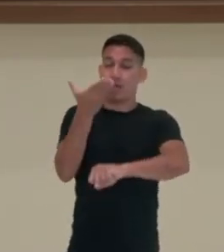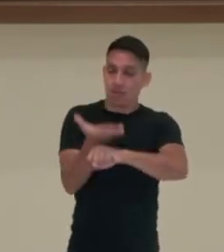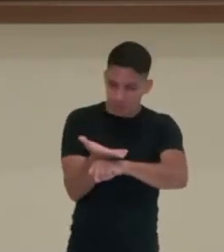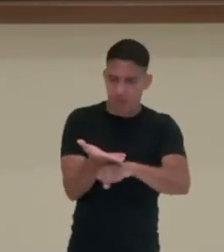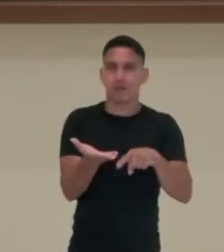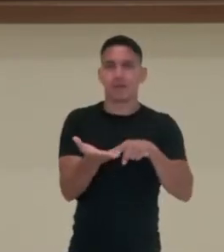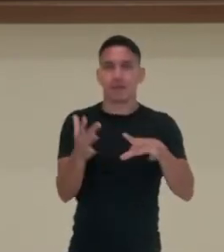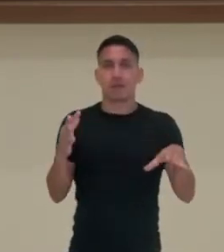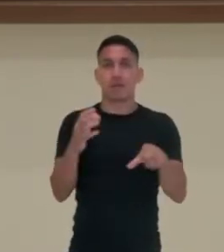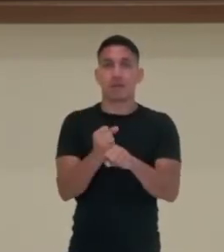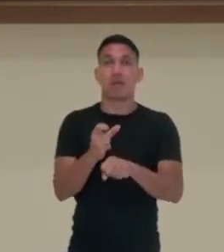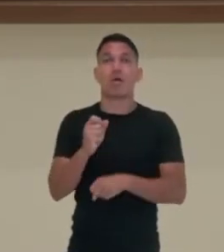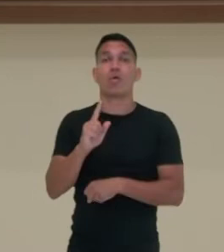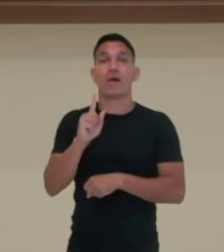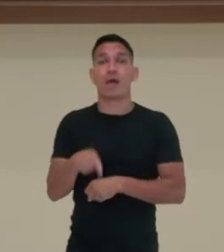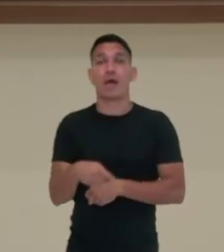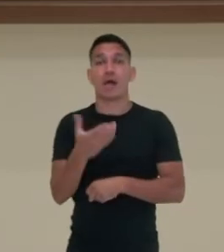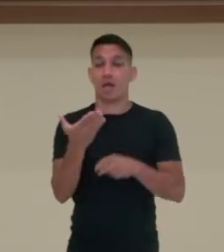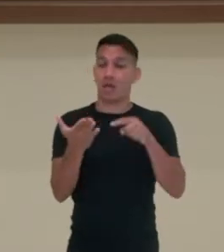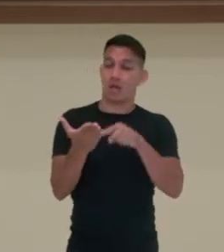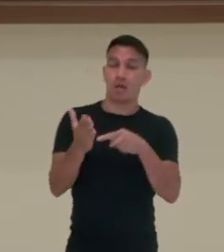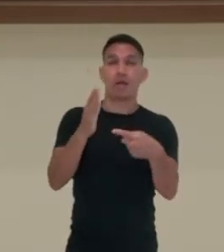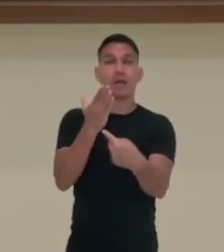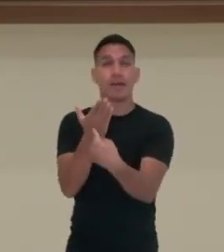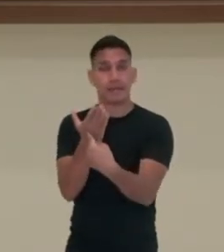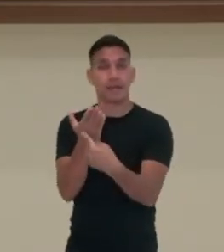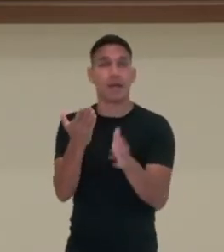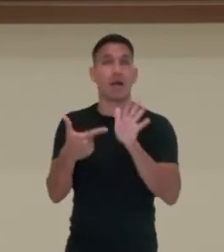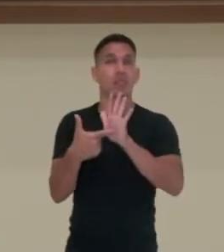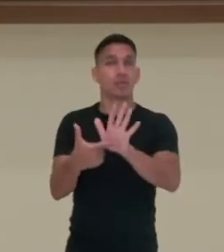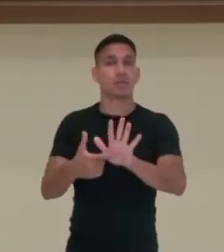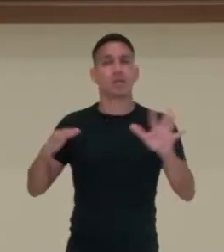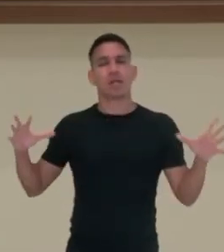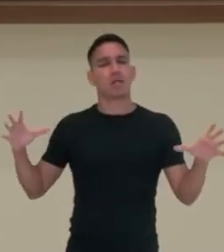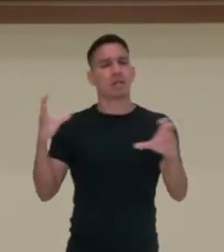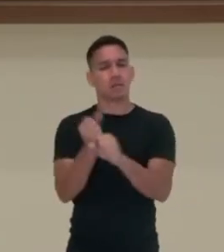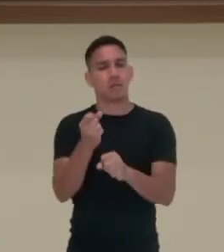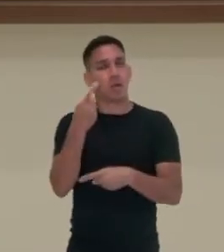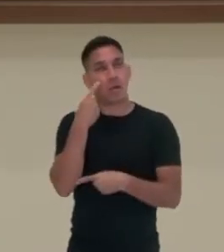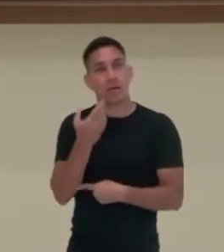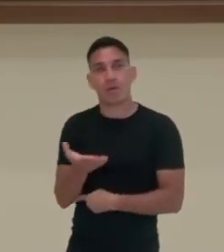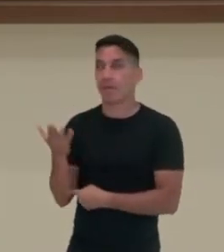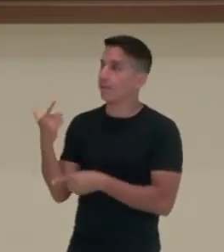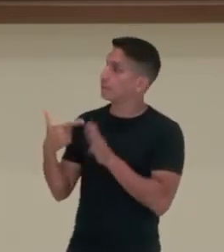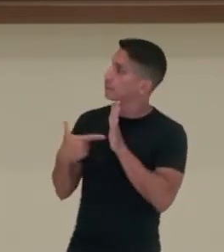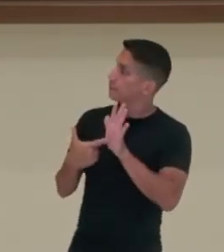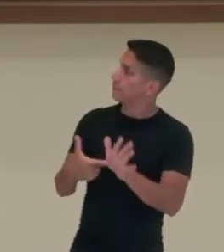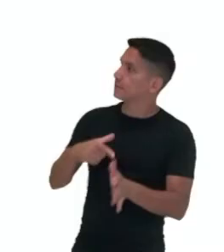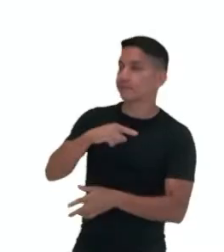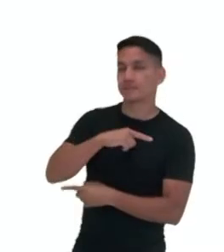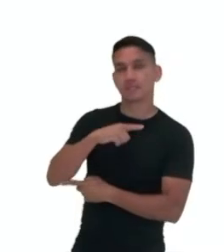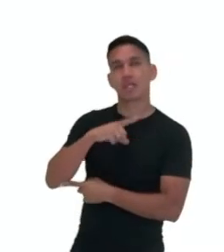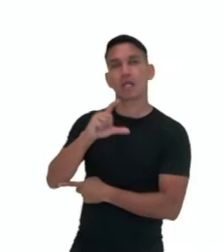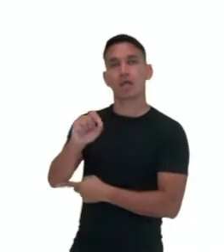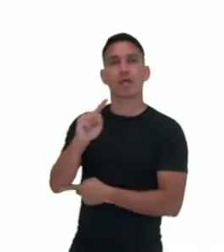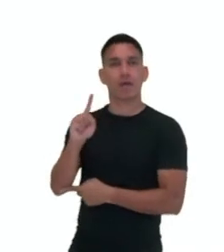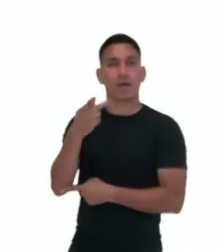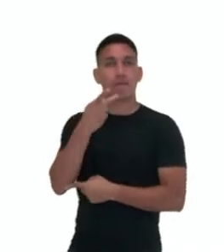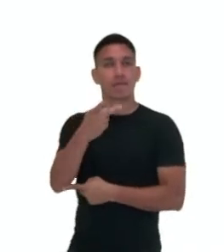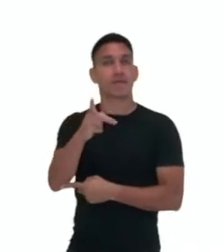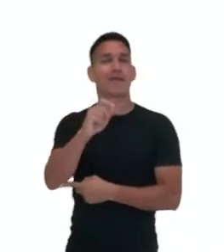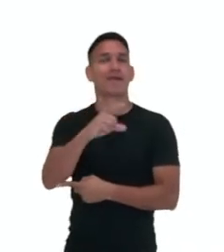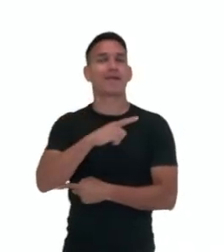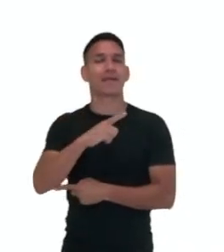o total são as duas faces, cara e coroa. Resolvendo, observe que, então, eu mencionei